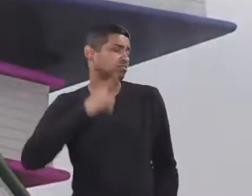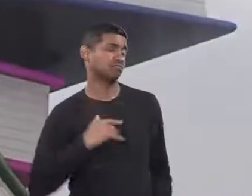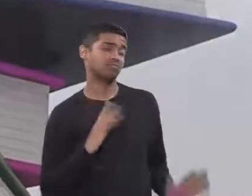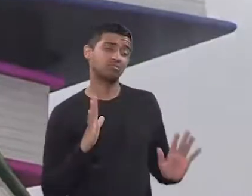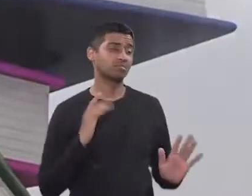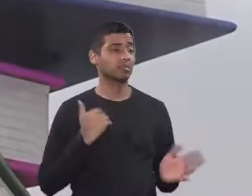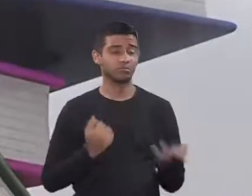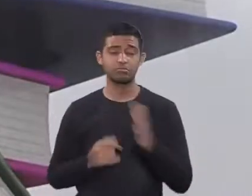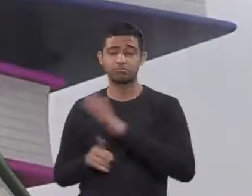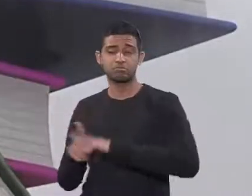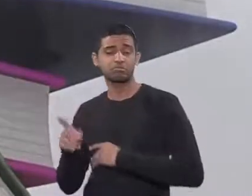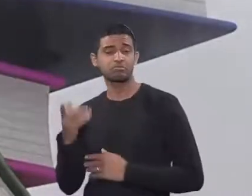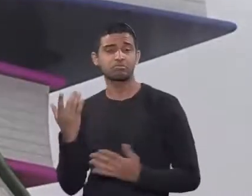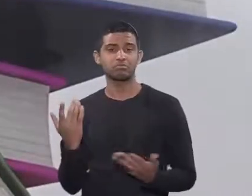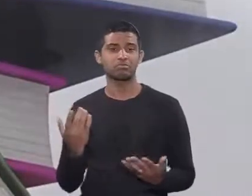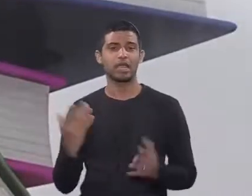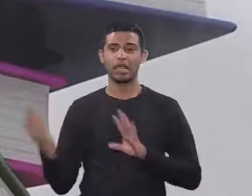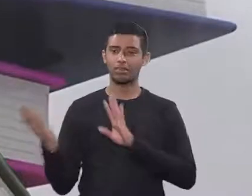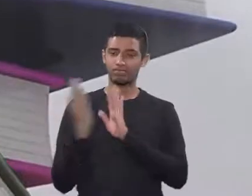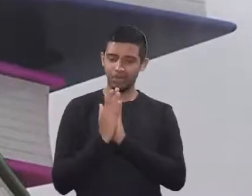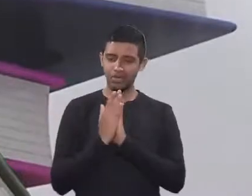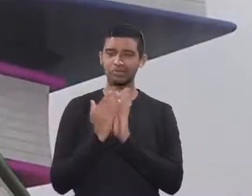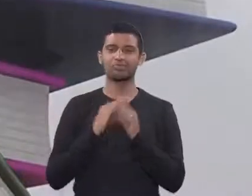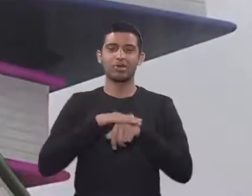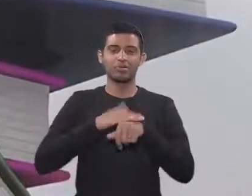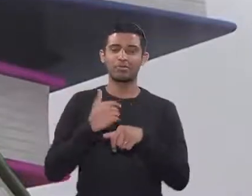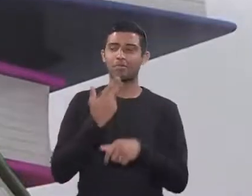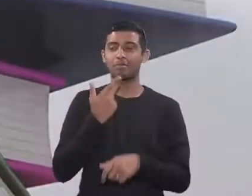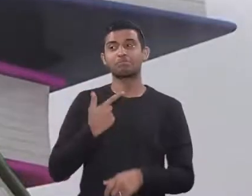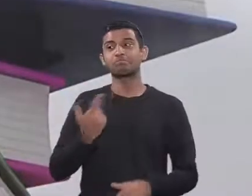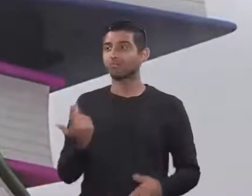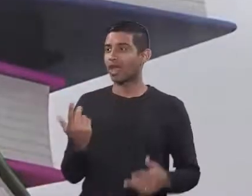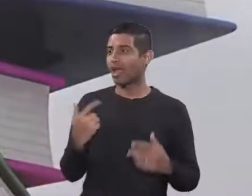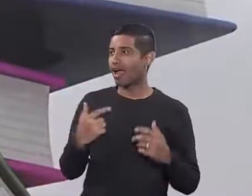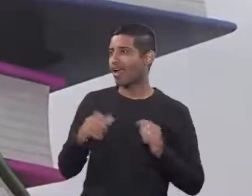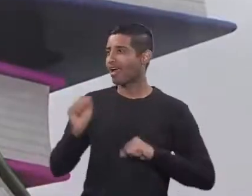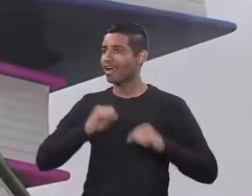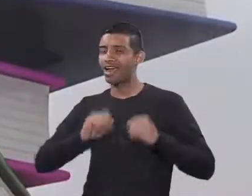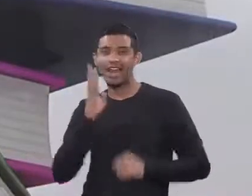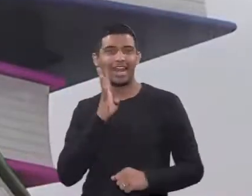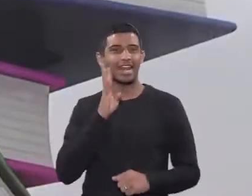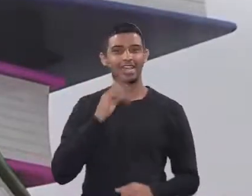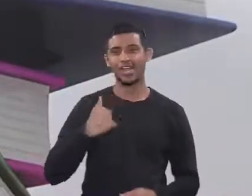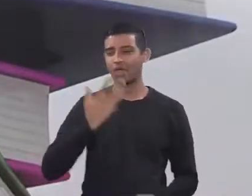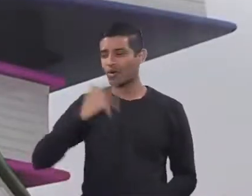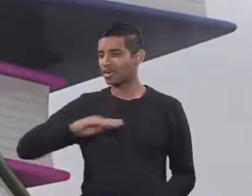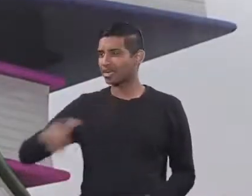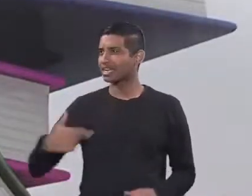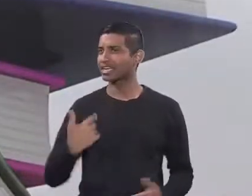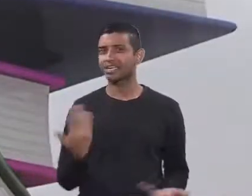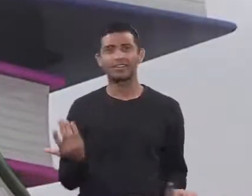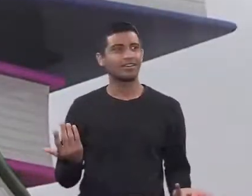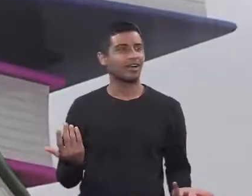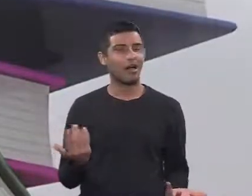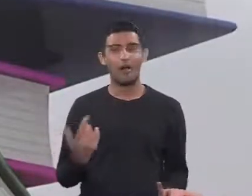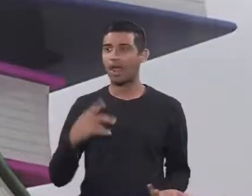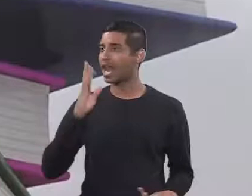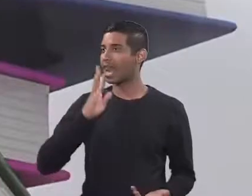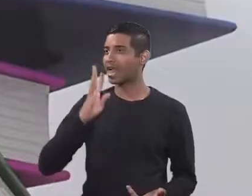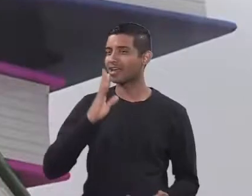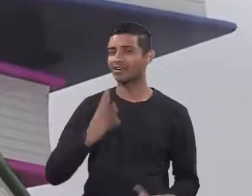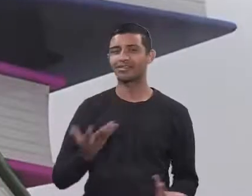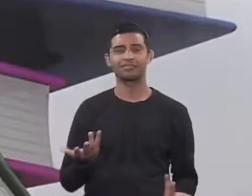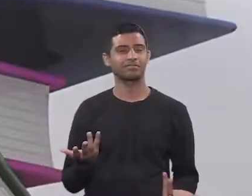eu vou perguntar. Aí minha mãe conversou comigo, aí eu achei bem legal na hora, uma criança que era, tipo, nossa, é bem